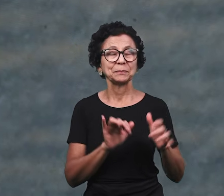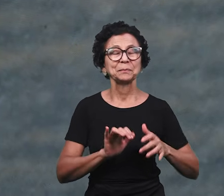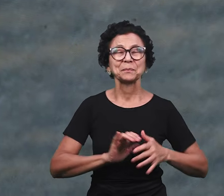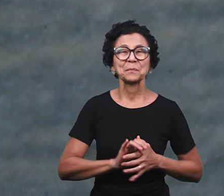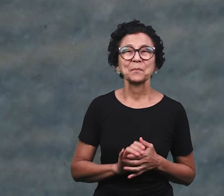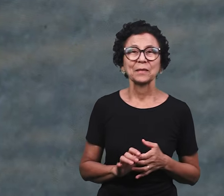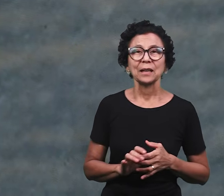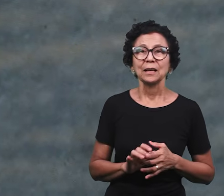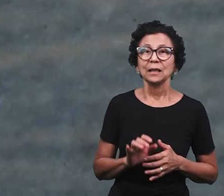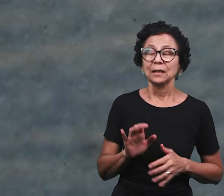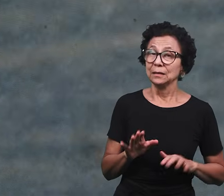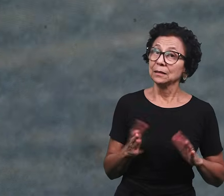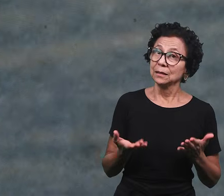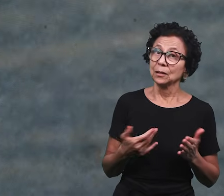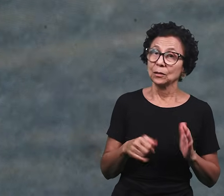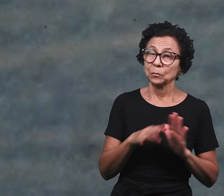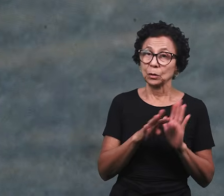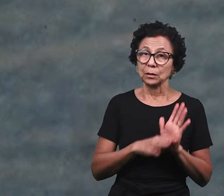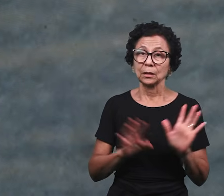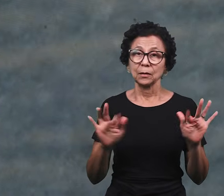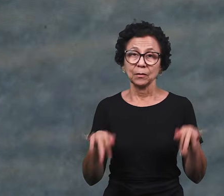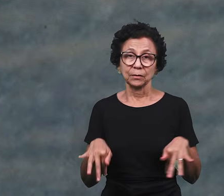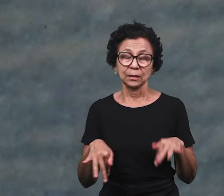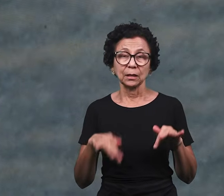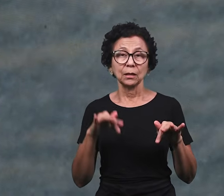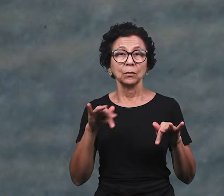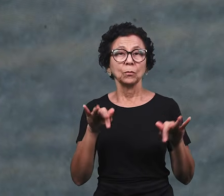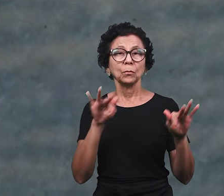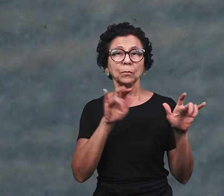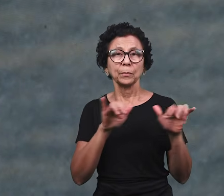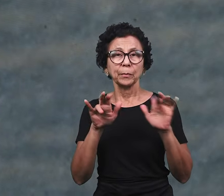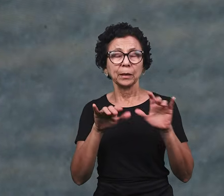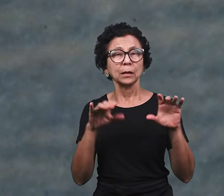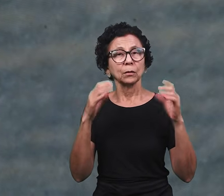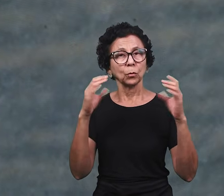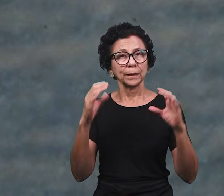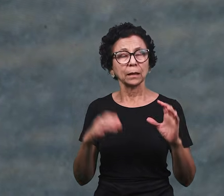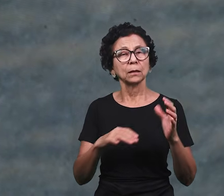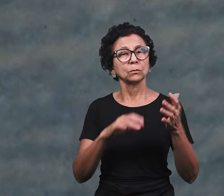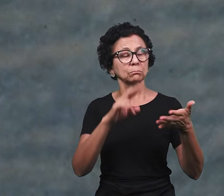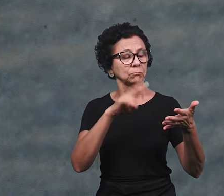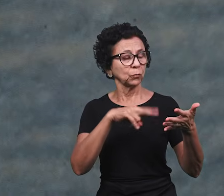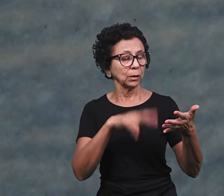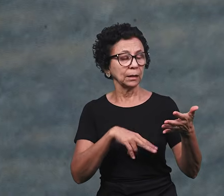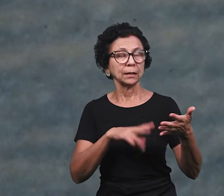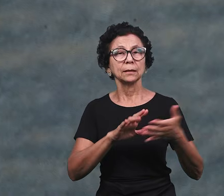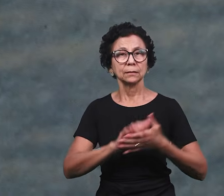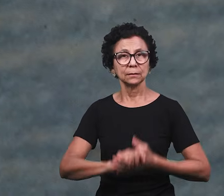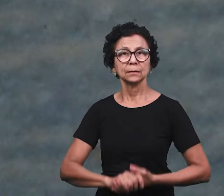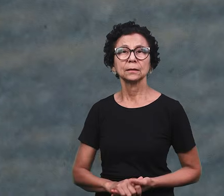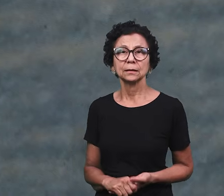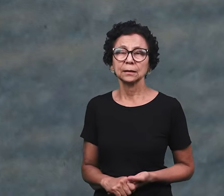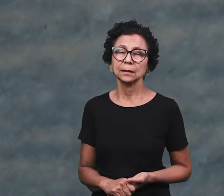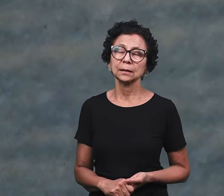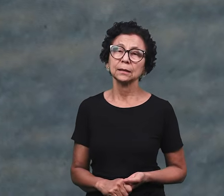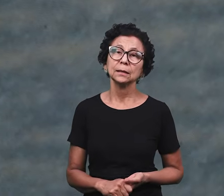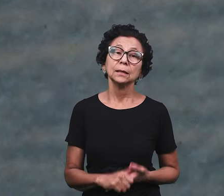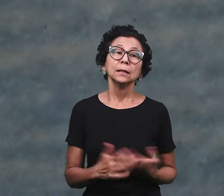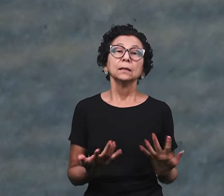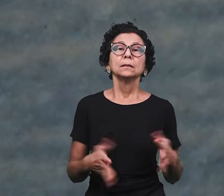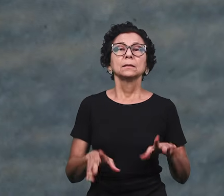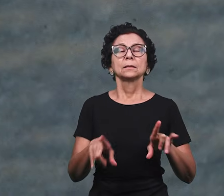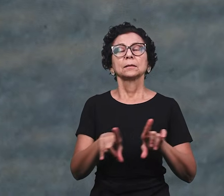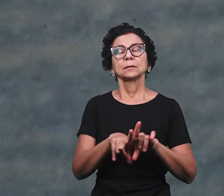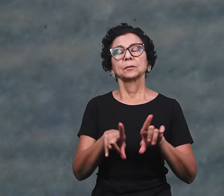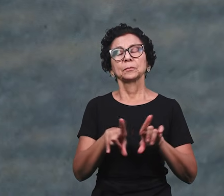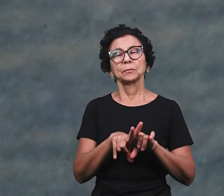no final um comentário, quem sabe o seu comentário não vai ser lido num programa mais à frente. Então comente e